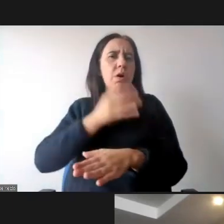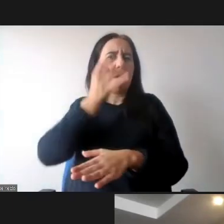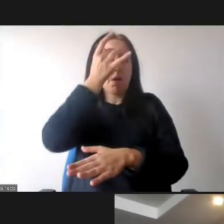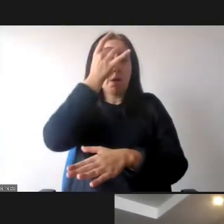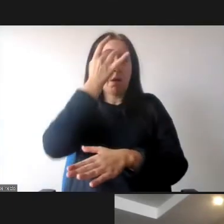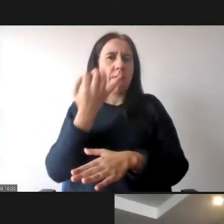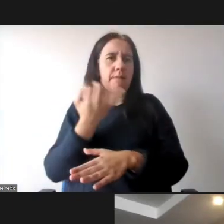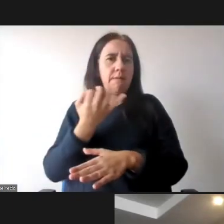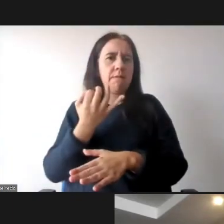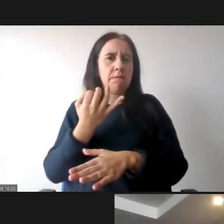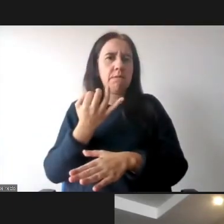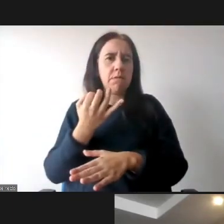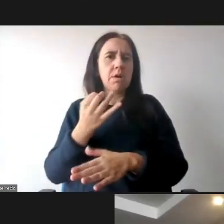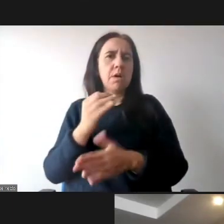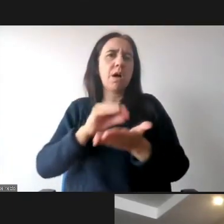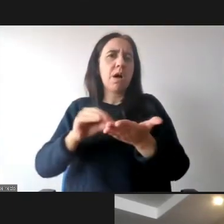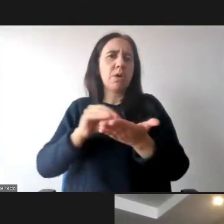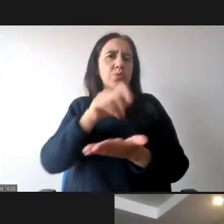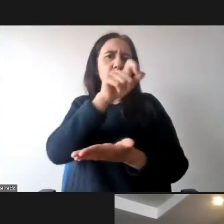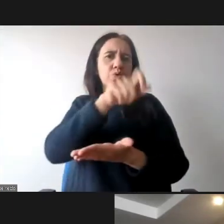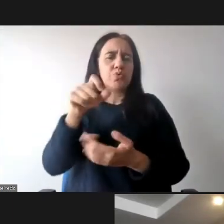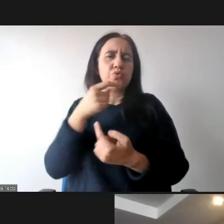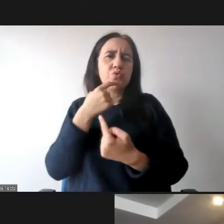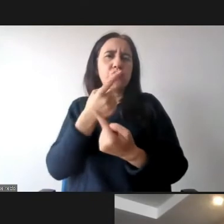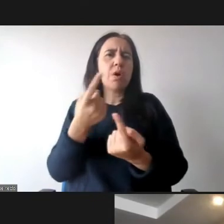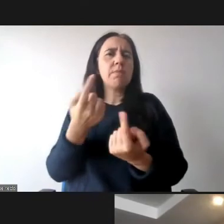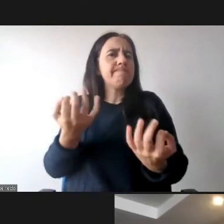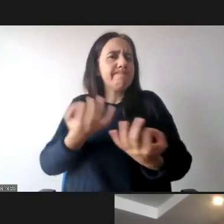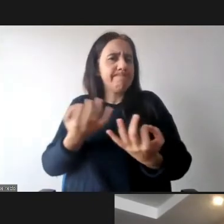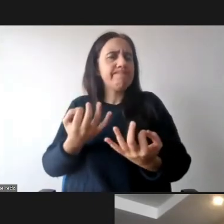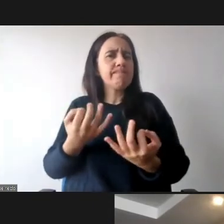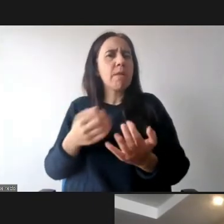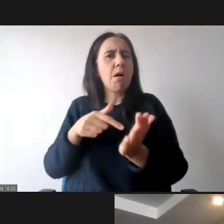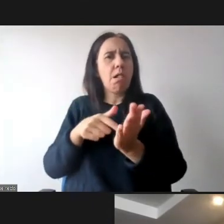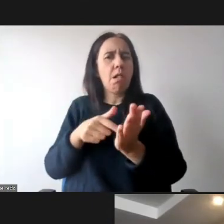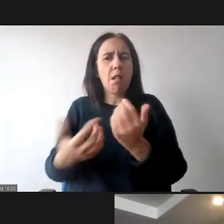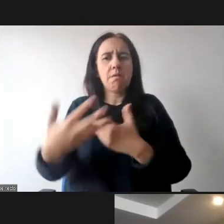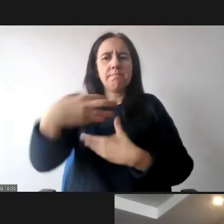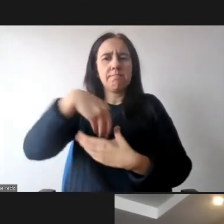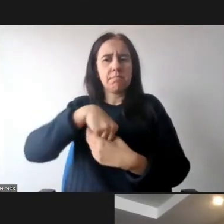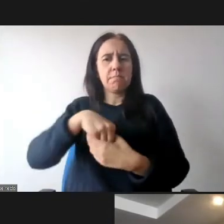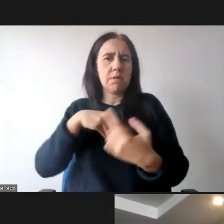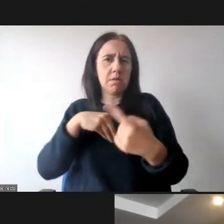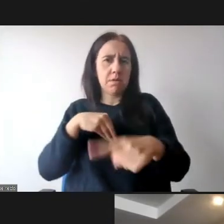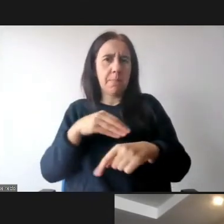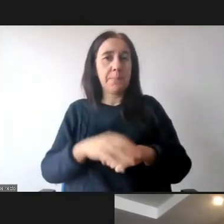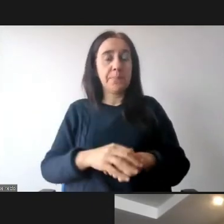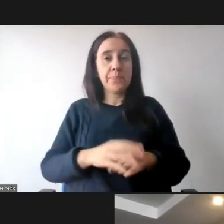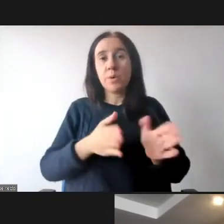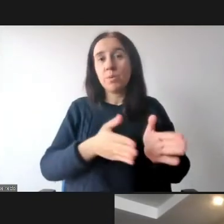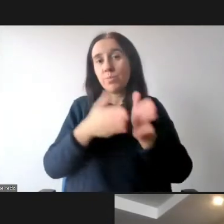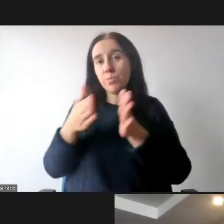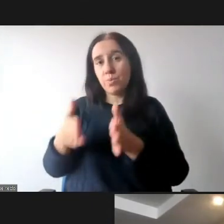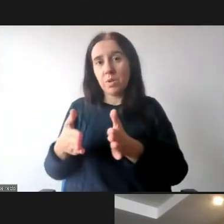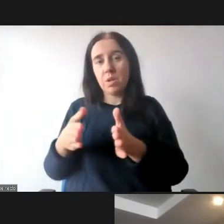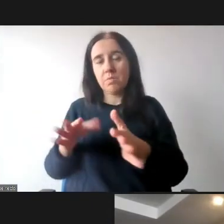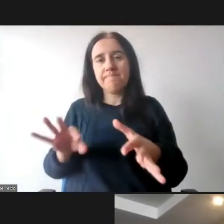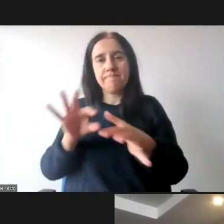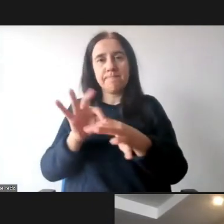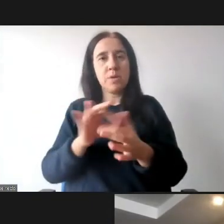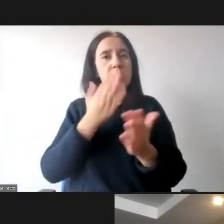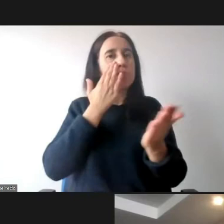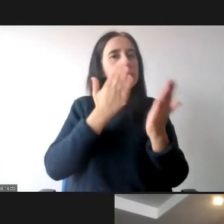vários autores se pronunciavam no sentido, sim, de ela estar incluída aqui. Por outro lado, a associação entre